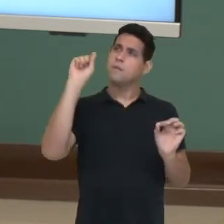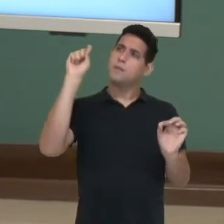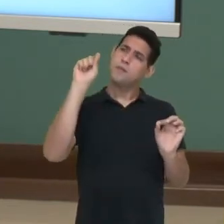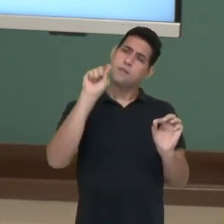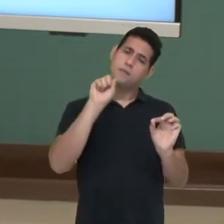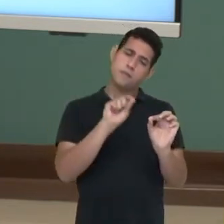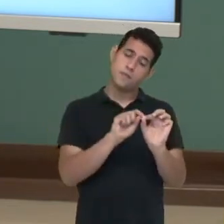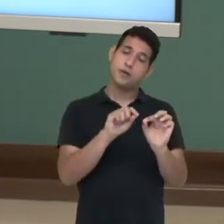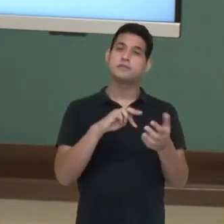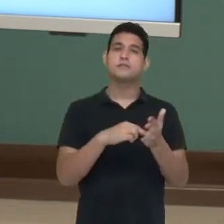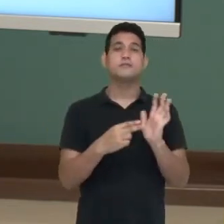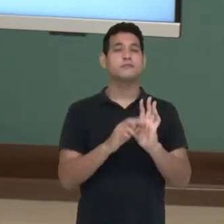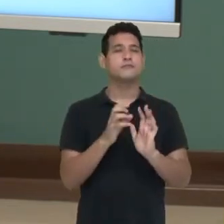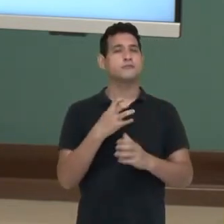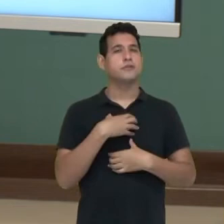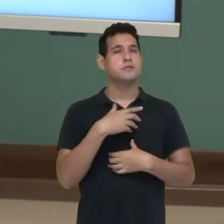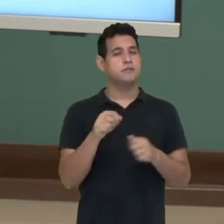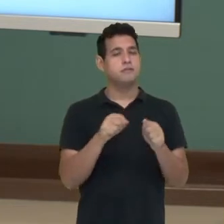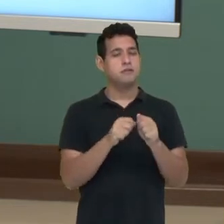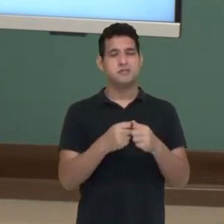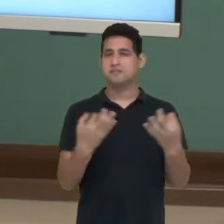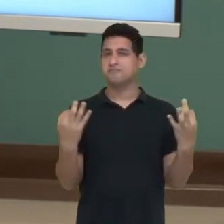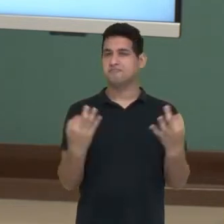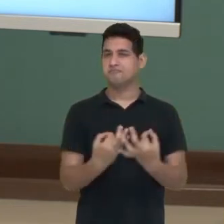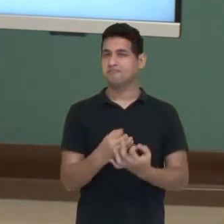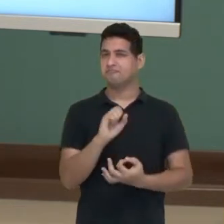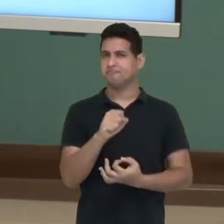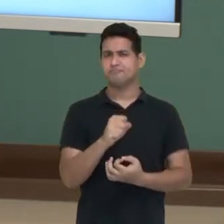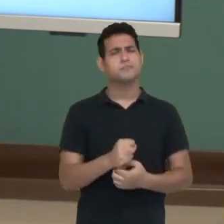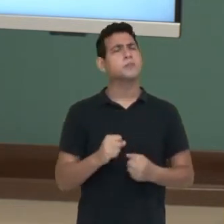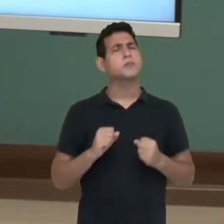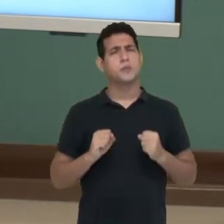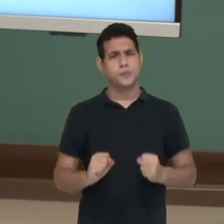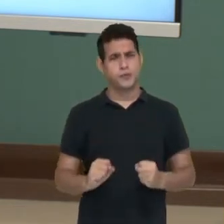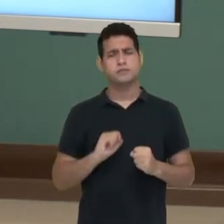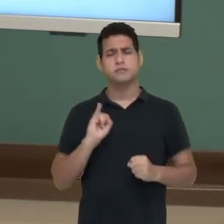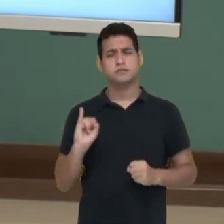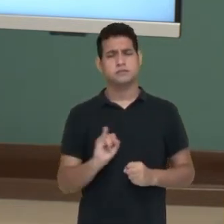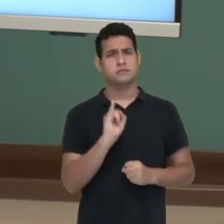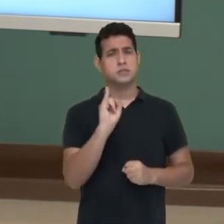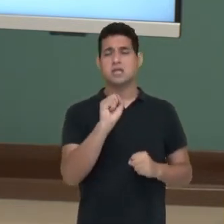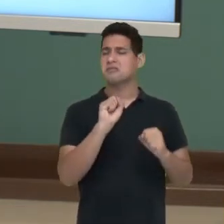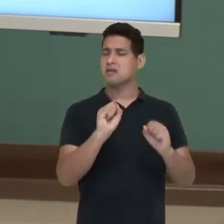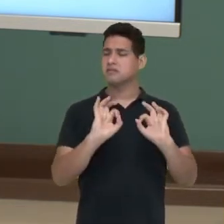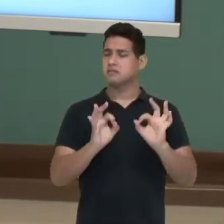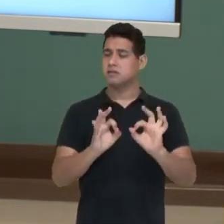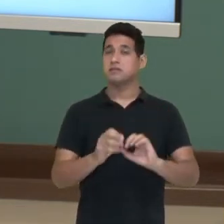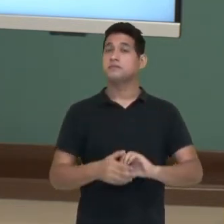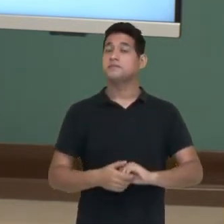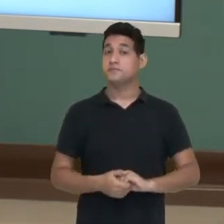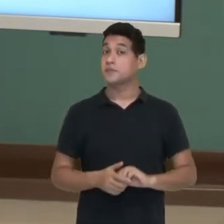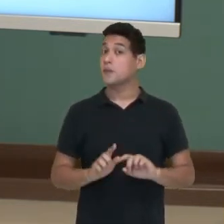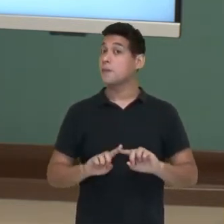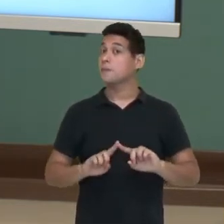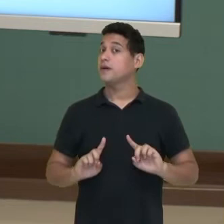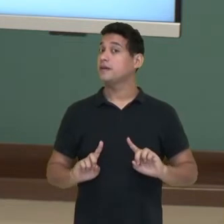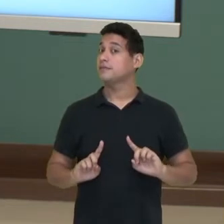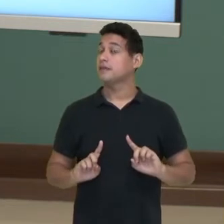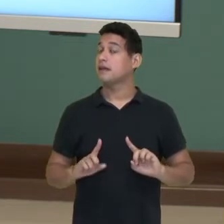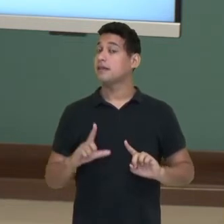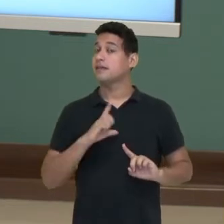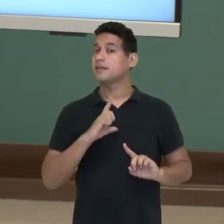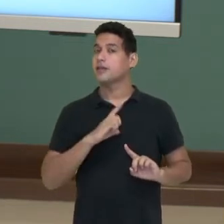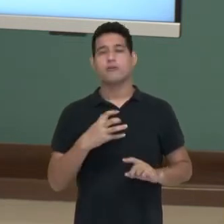gráfico. Essa é uma forma de você fazer, sim, dá certo, é válido, está correto. Mas tem uma